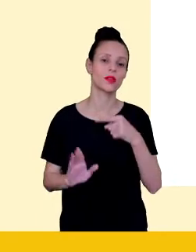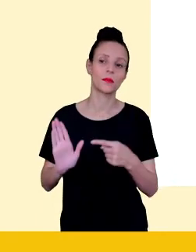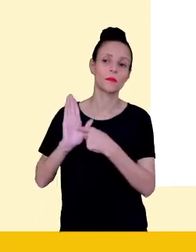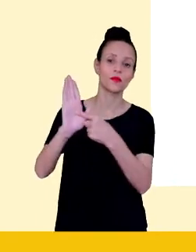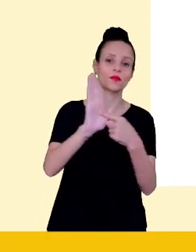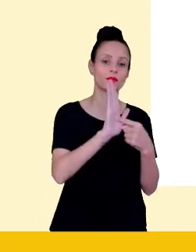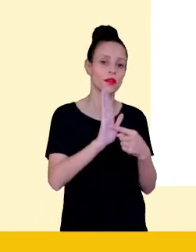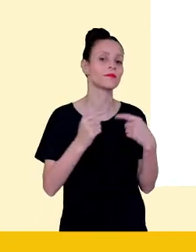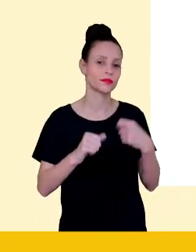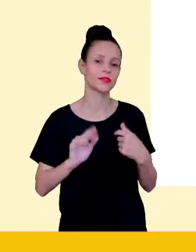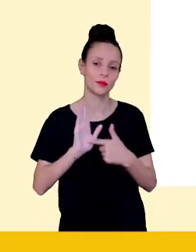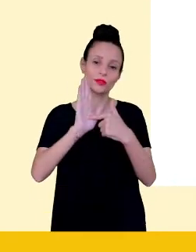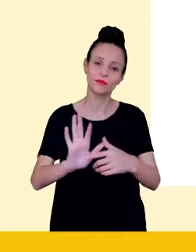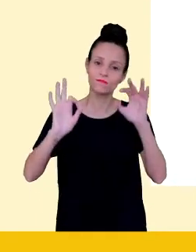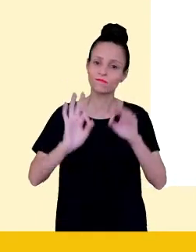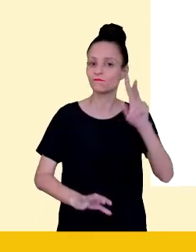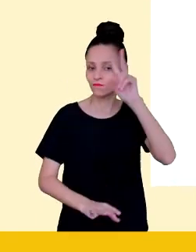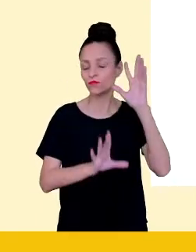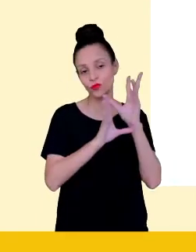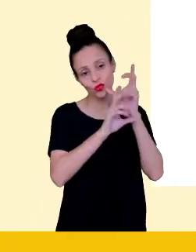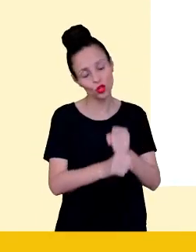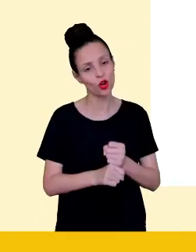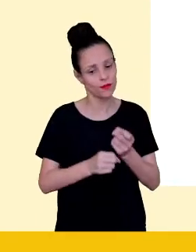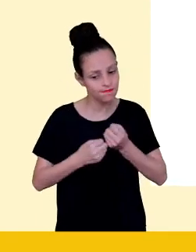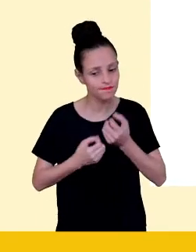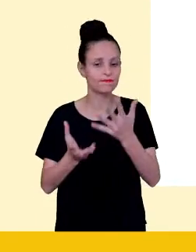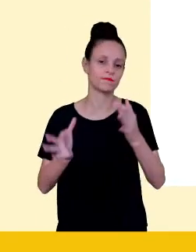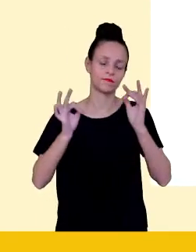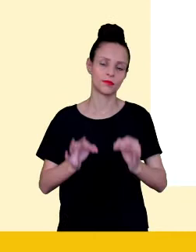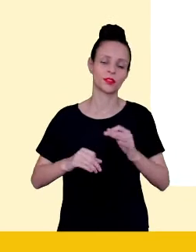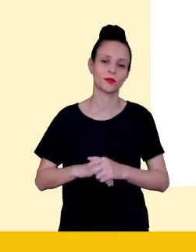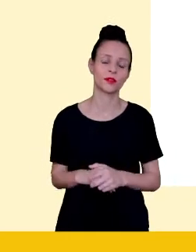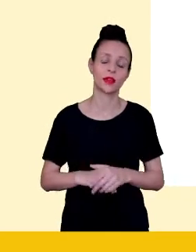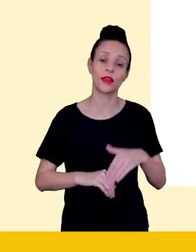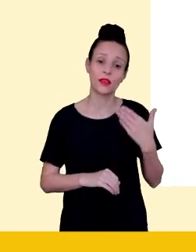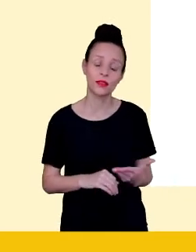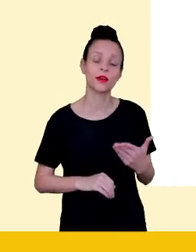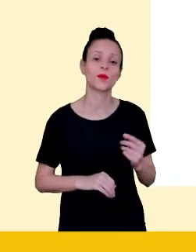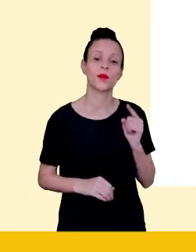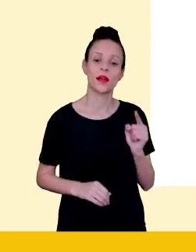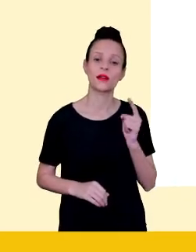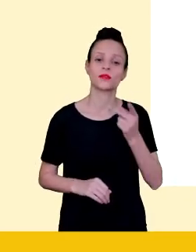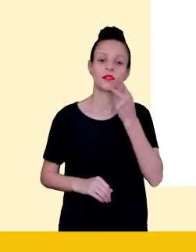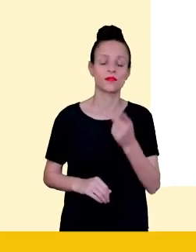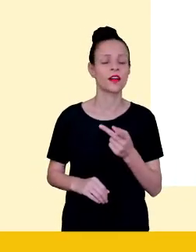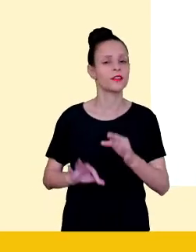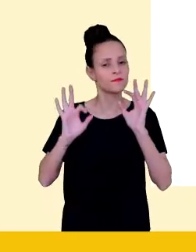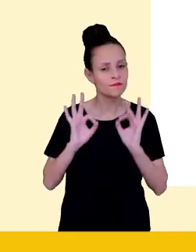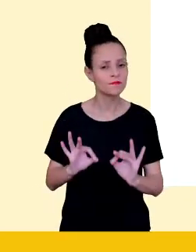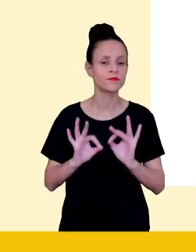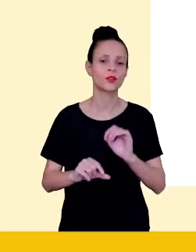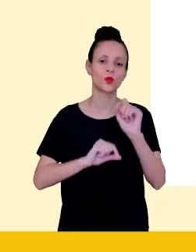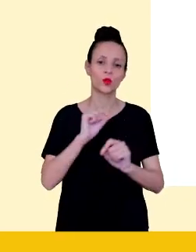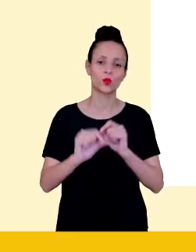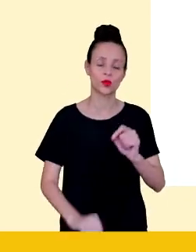vê, mas não tem como mostrar para outros, a não ser através da história, do conto, né? Então, essa